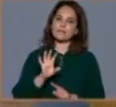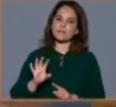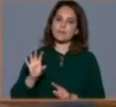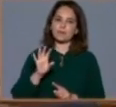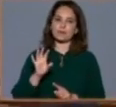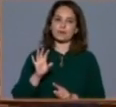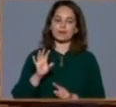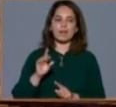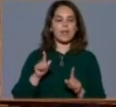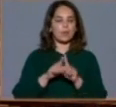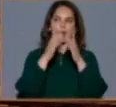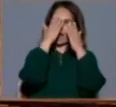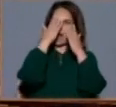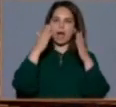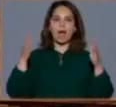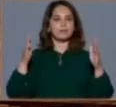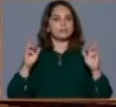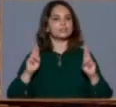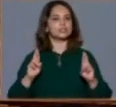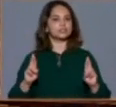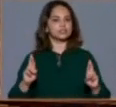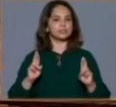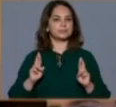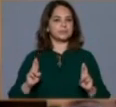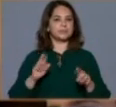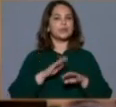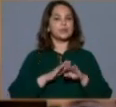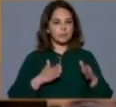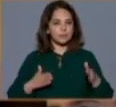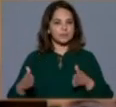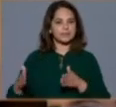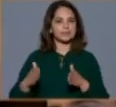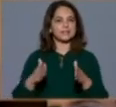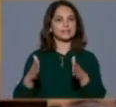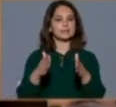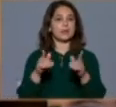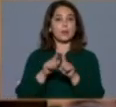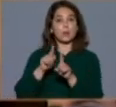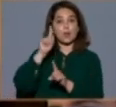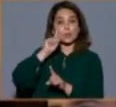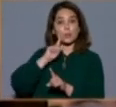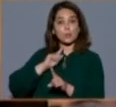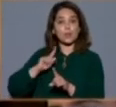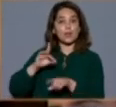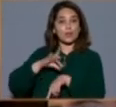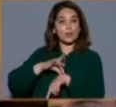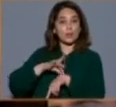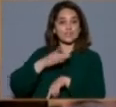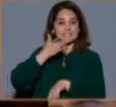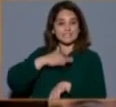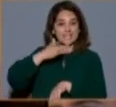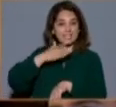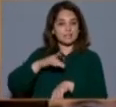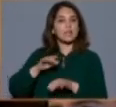Abre-se à esperança, precisamente porque no caminho, como aquela mulher doente, vamos